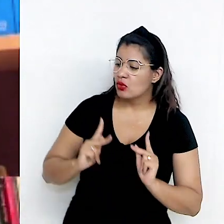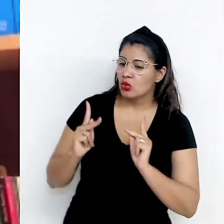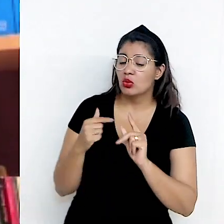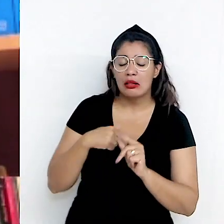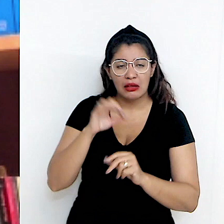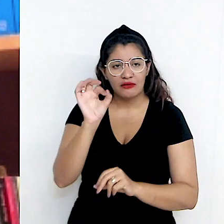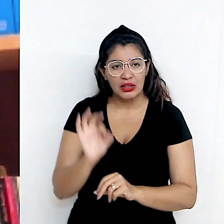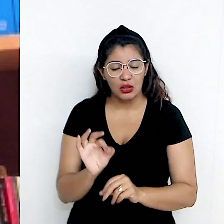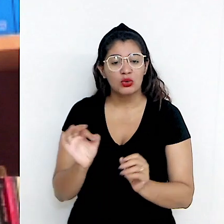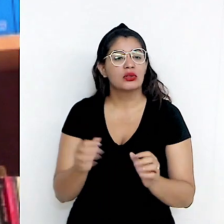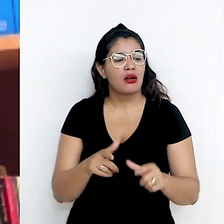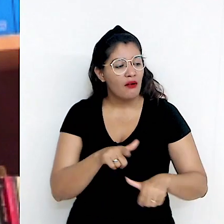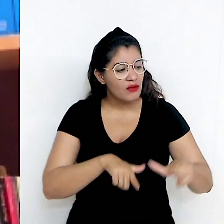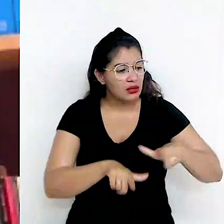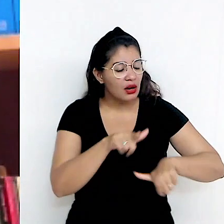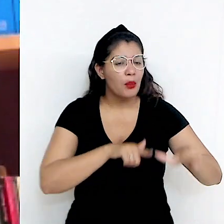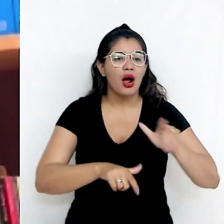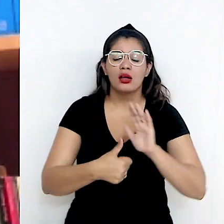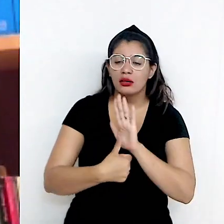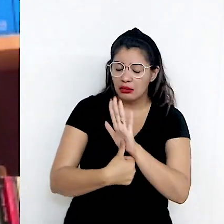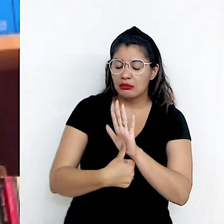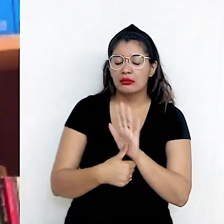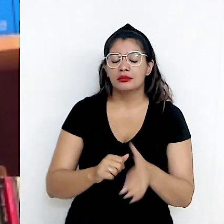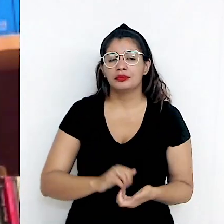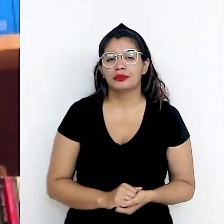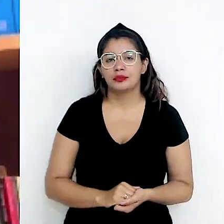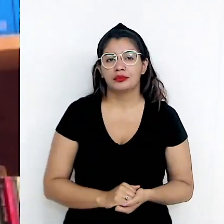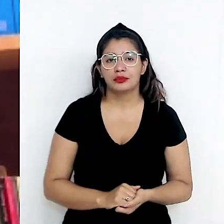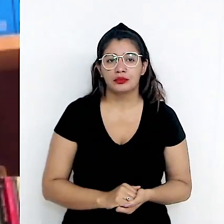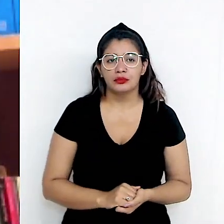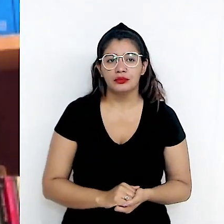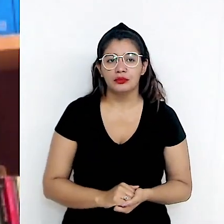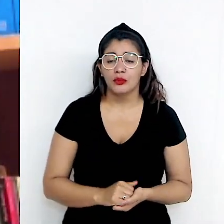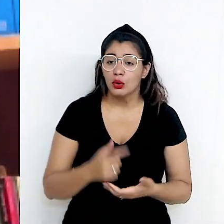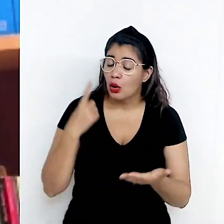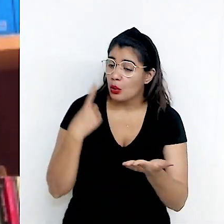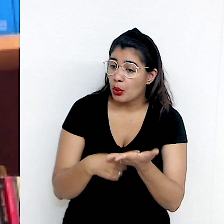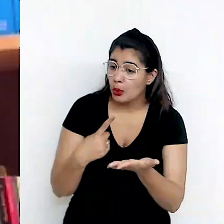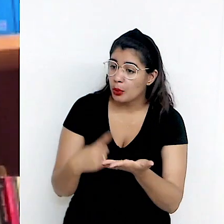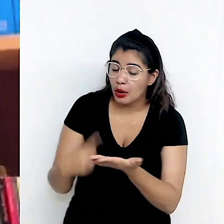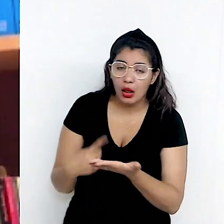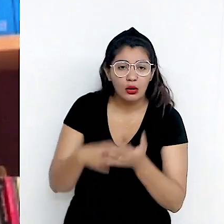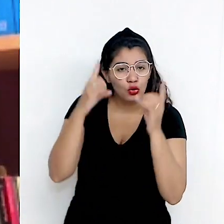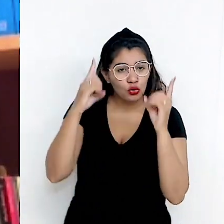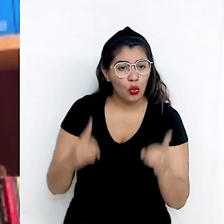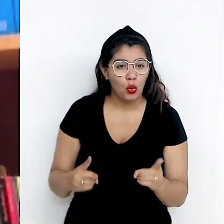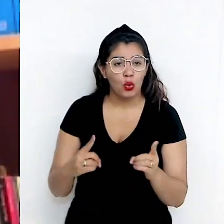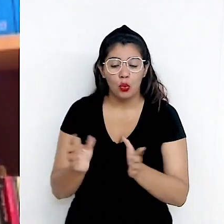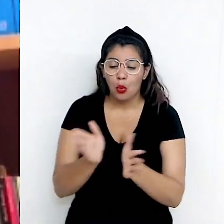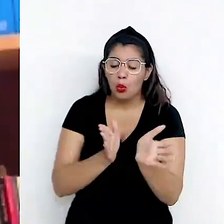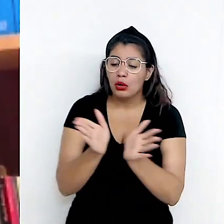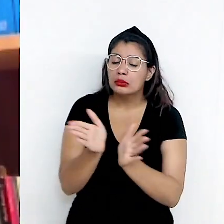definem nossas realidades domésticas identidades internacionais como compromisso o estado democrático de direito